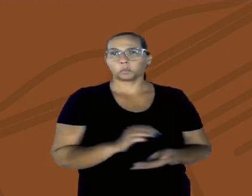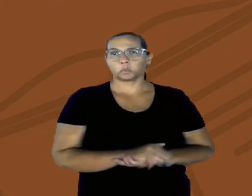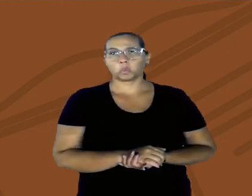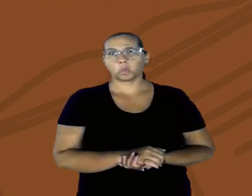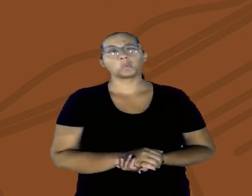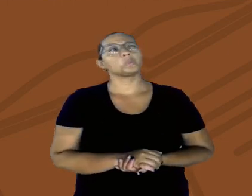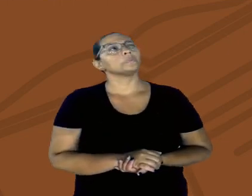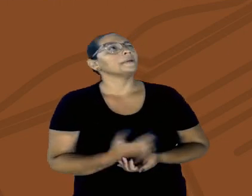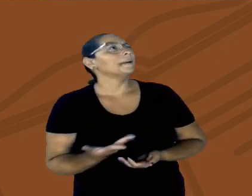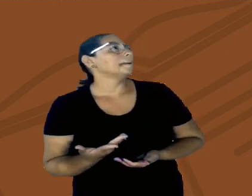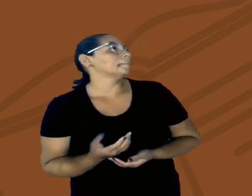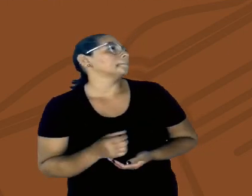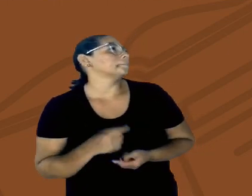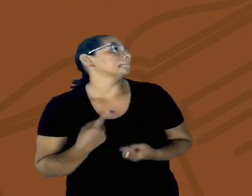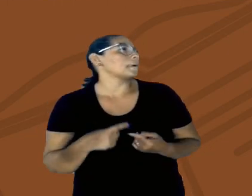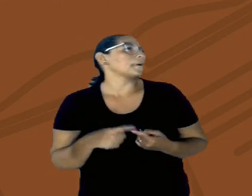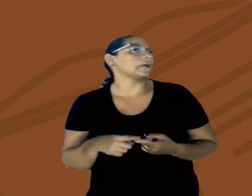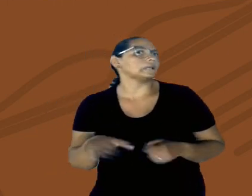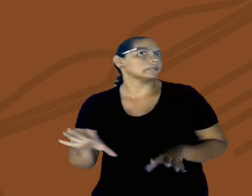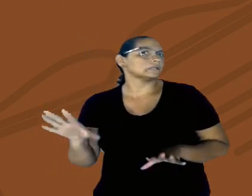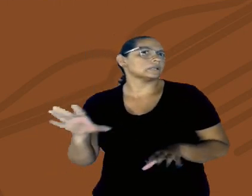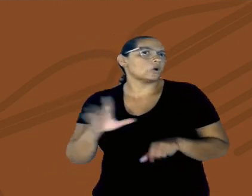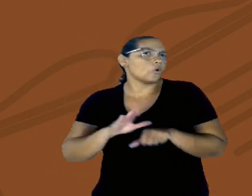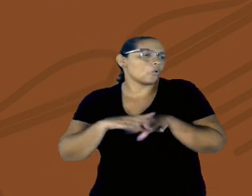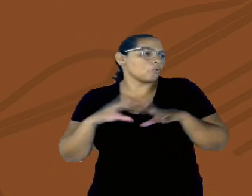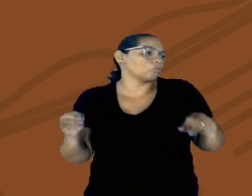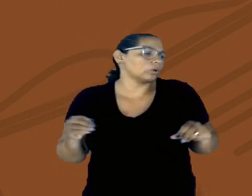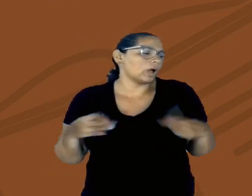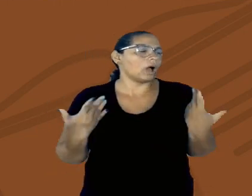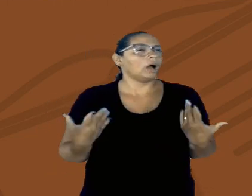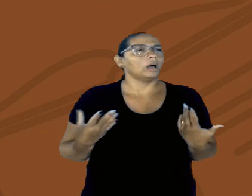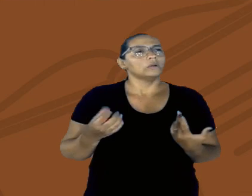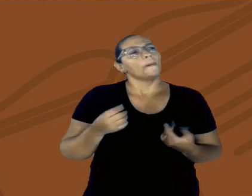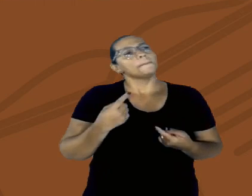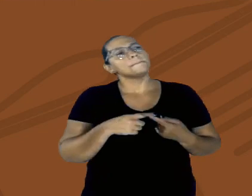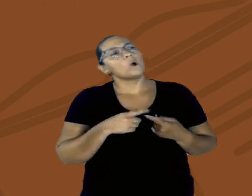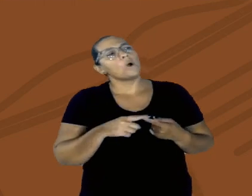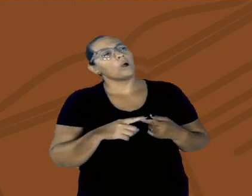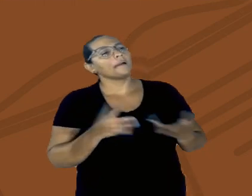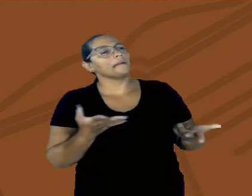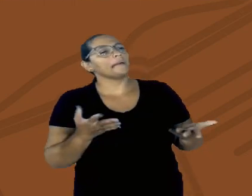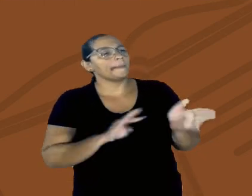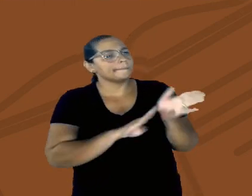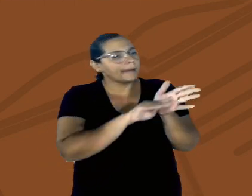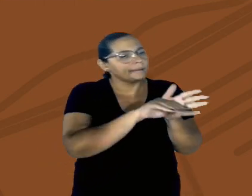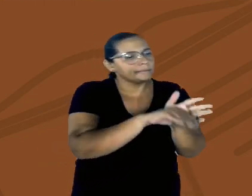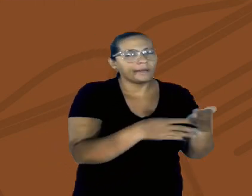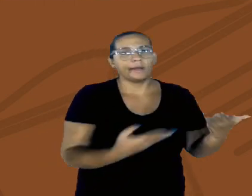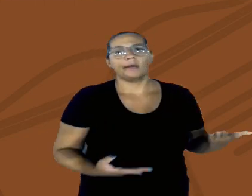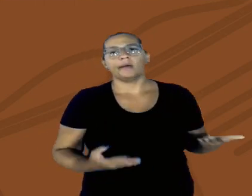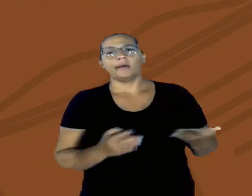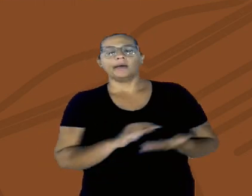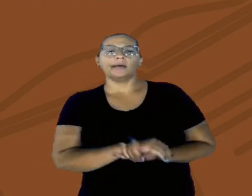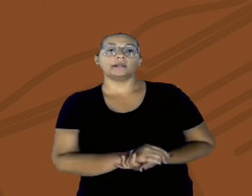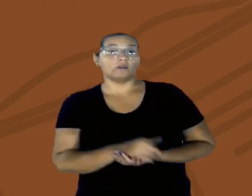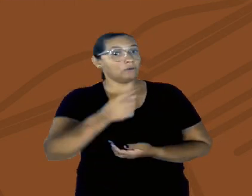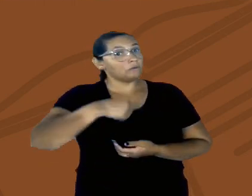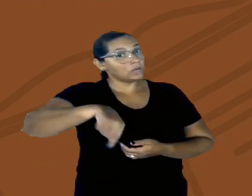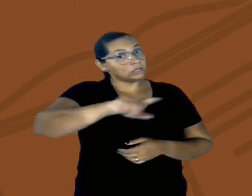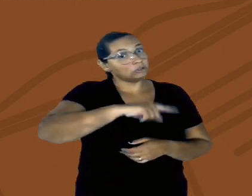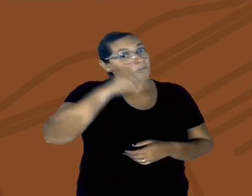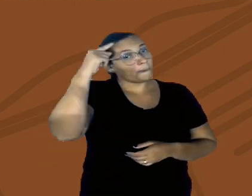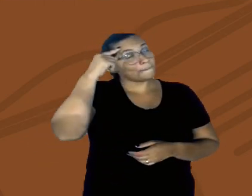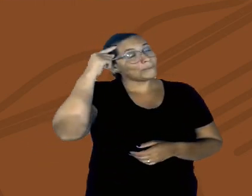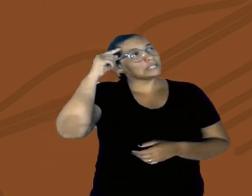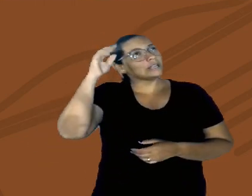são curáveis? Será que elas têm em comum porque são causadas por bactéria? Você vai pensar e refletir e discutir com o